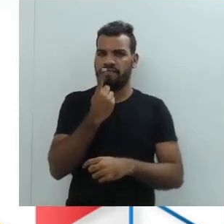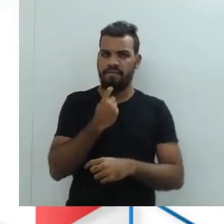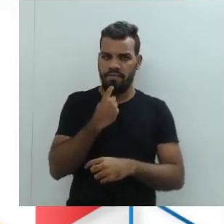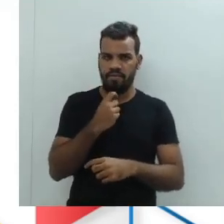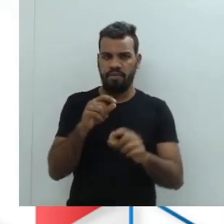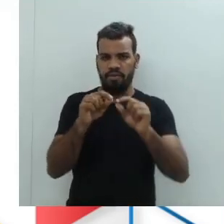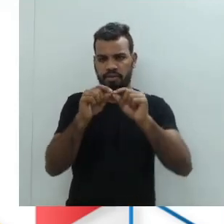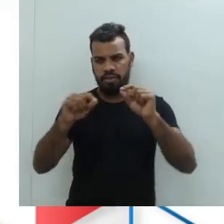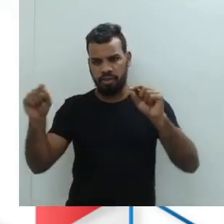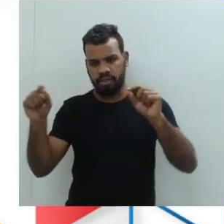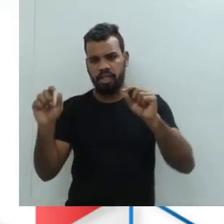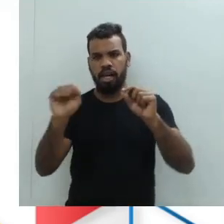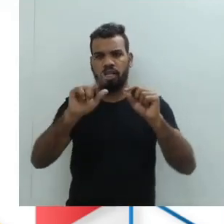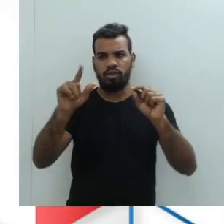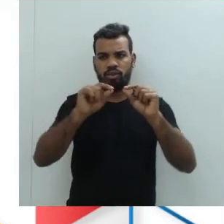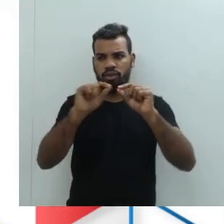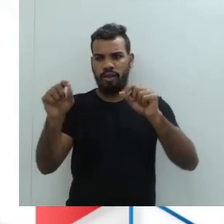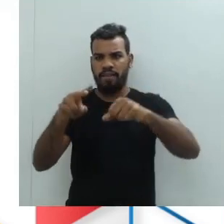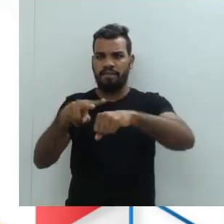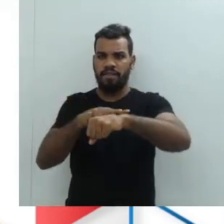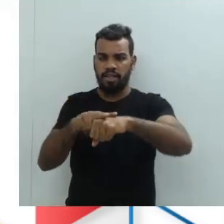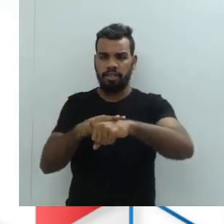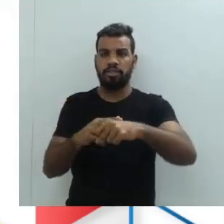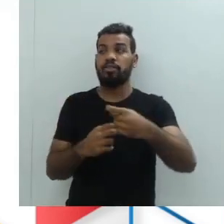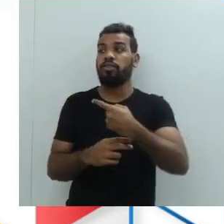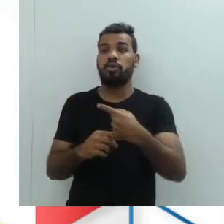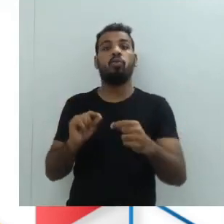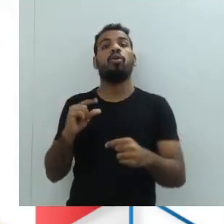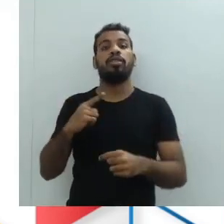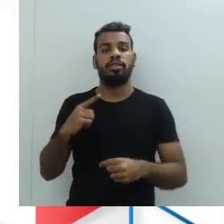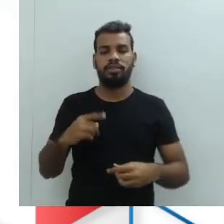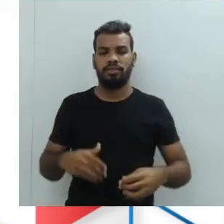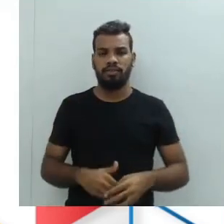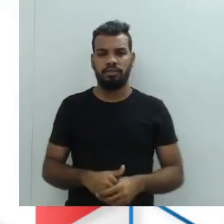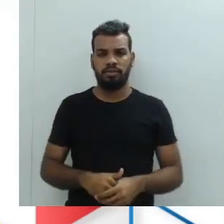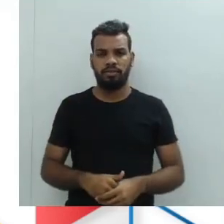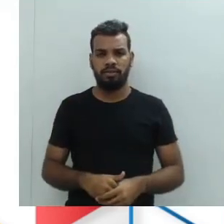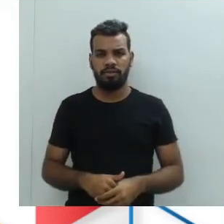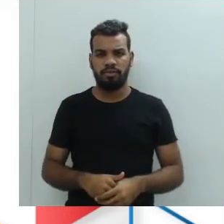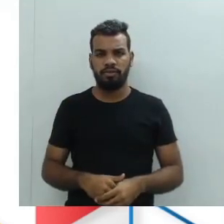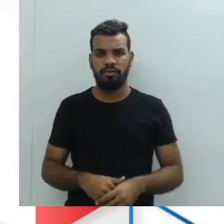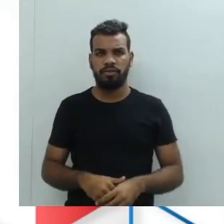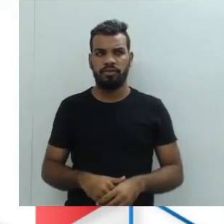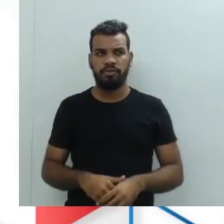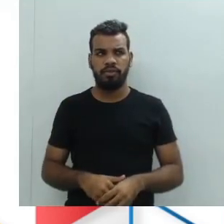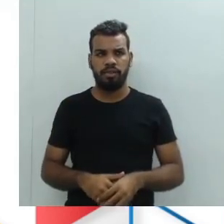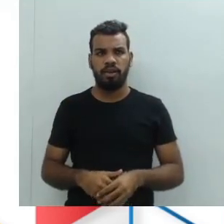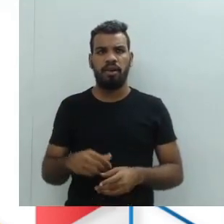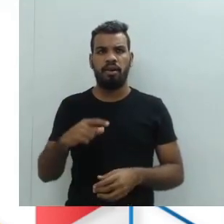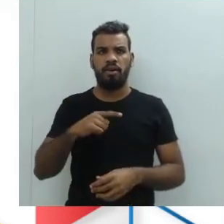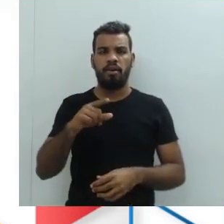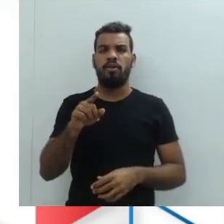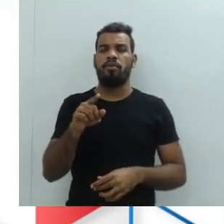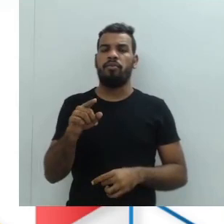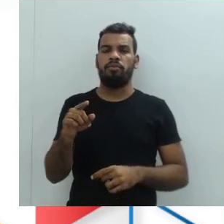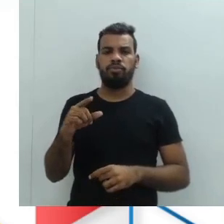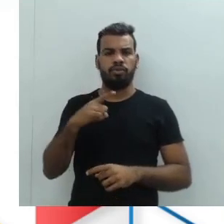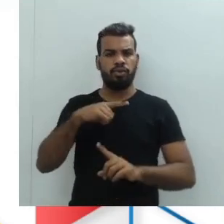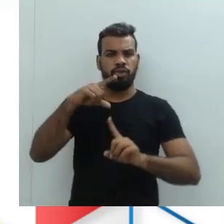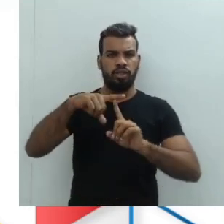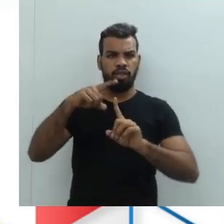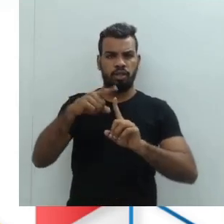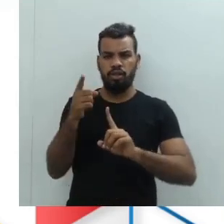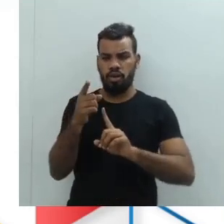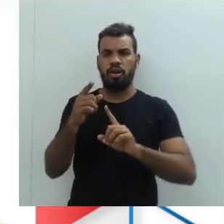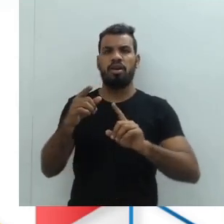uma linha azul, uma linha verde, e aí, ó, o que acontece? Você tem um gráfico nesse formato e tem nesse formato, ou seja, aqui está em forma